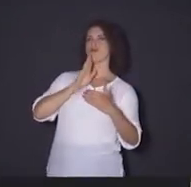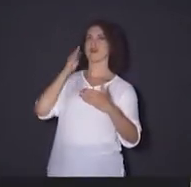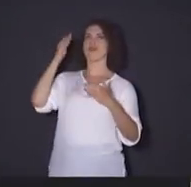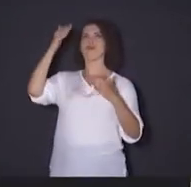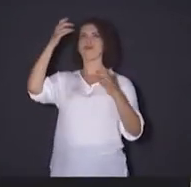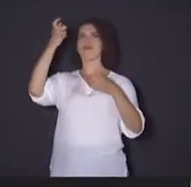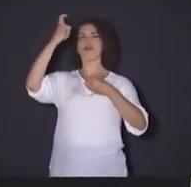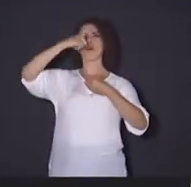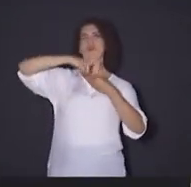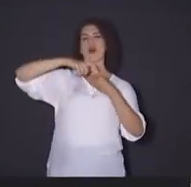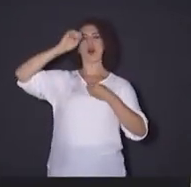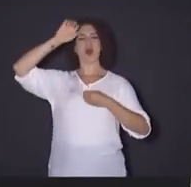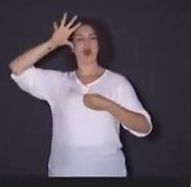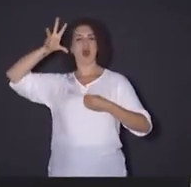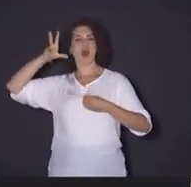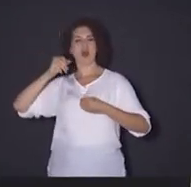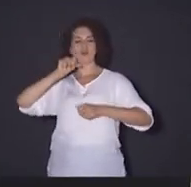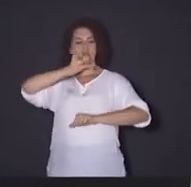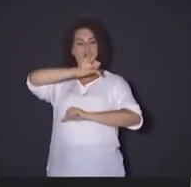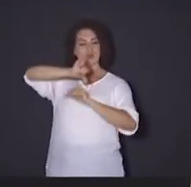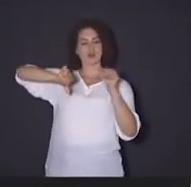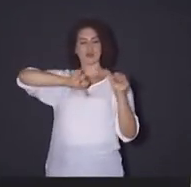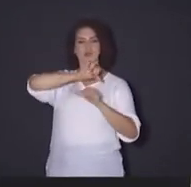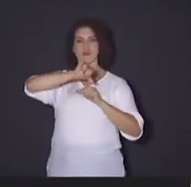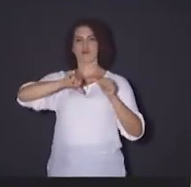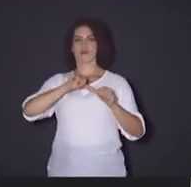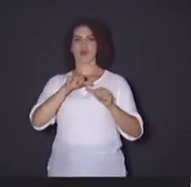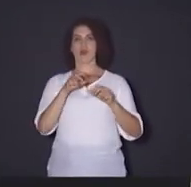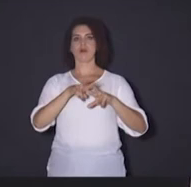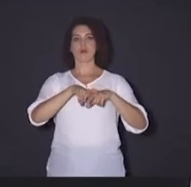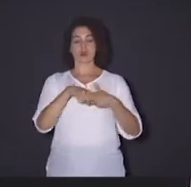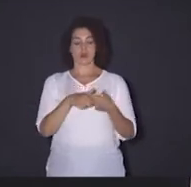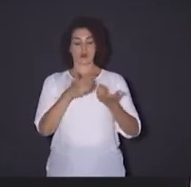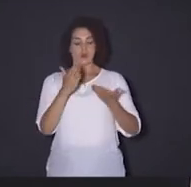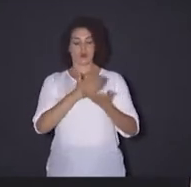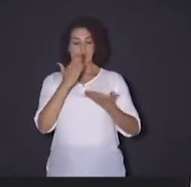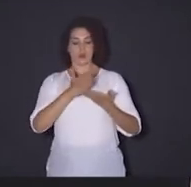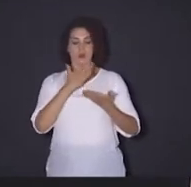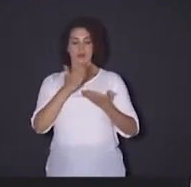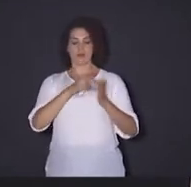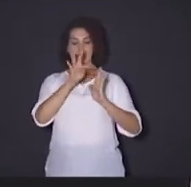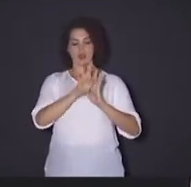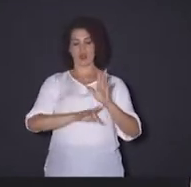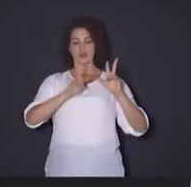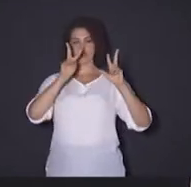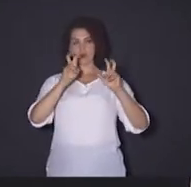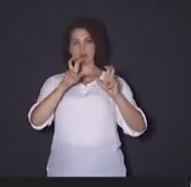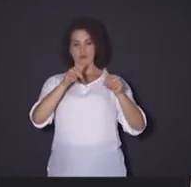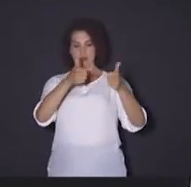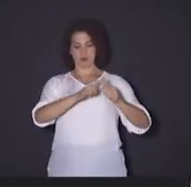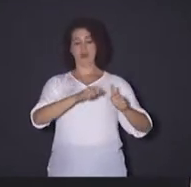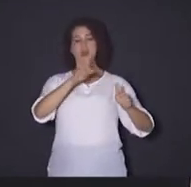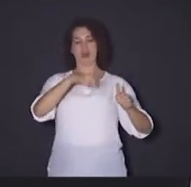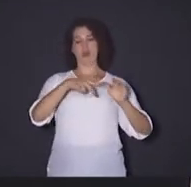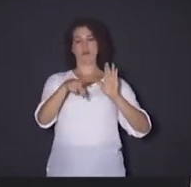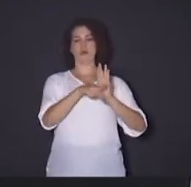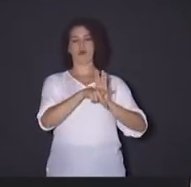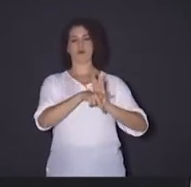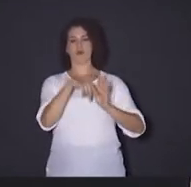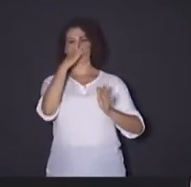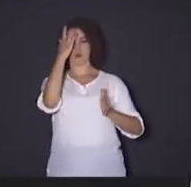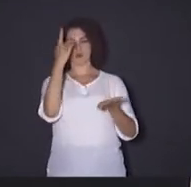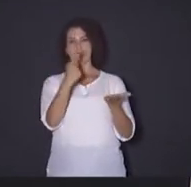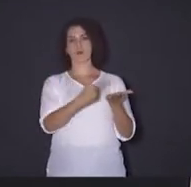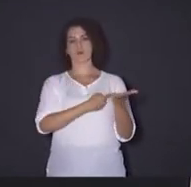as literaturas que a gente tem de candomblé com feita por homens brancos tudo bem o registo importante que pierre bergé fez mas